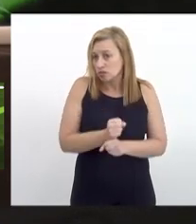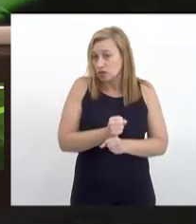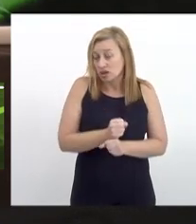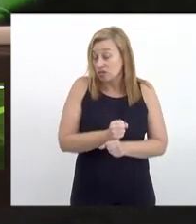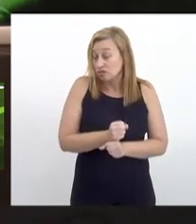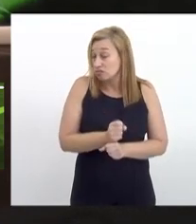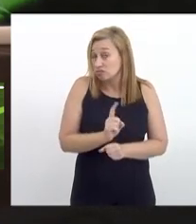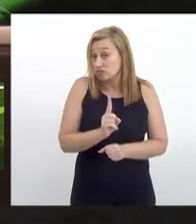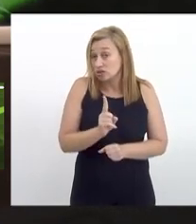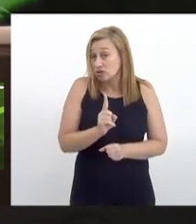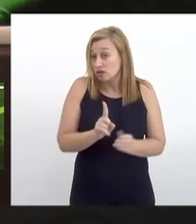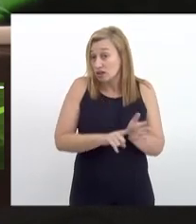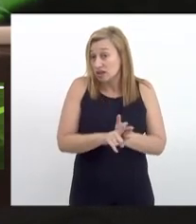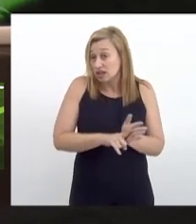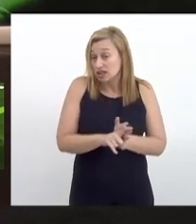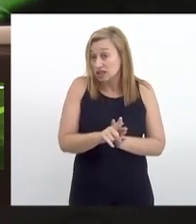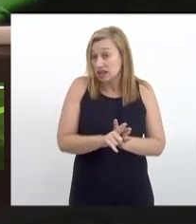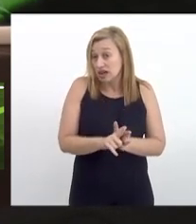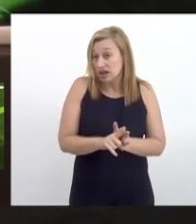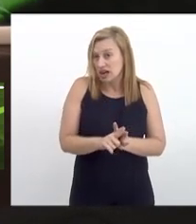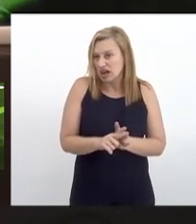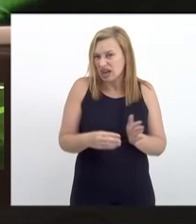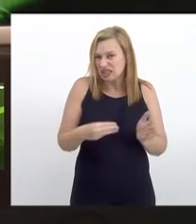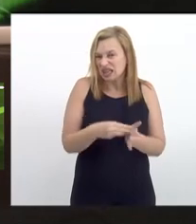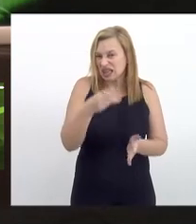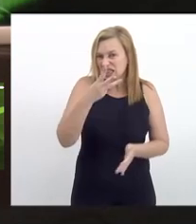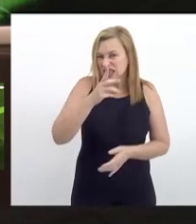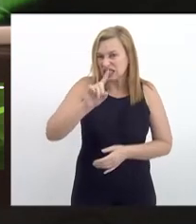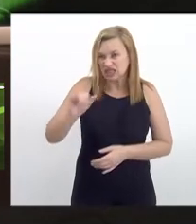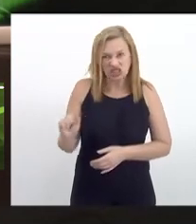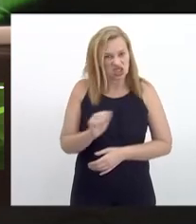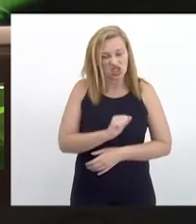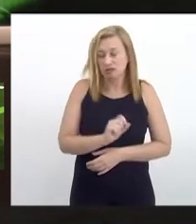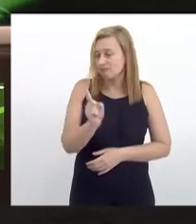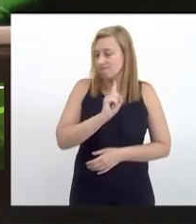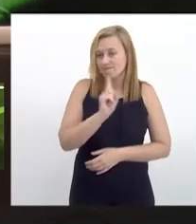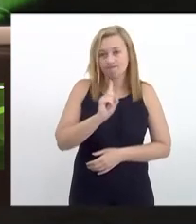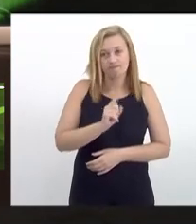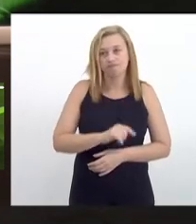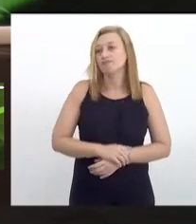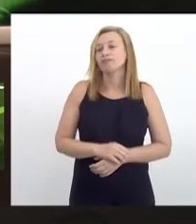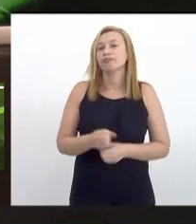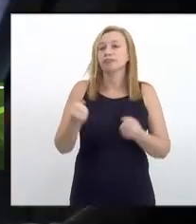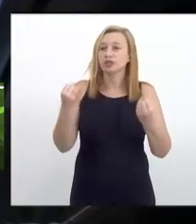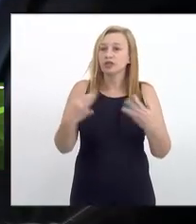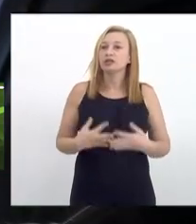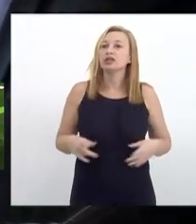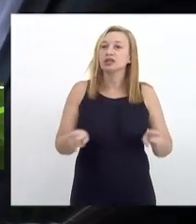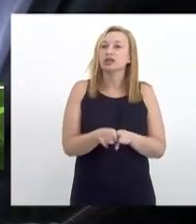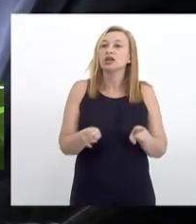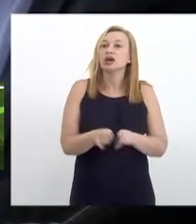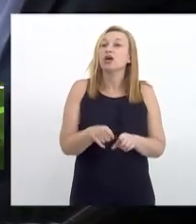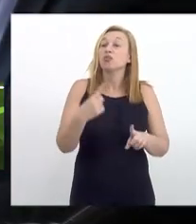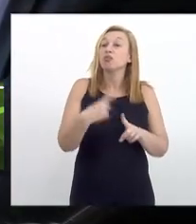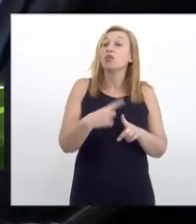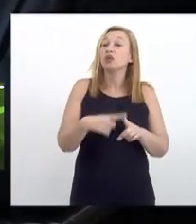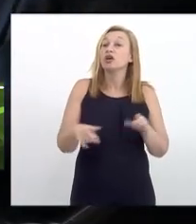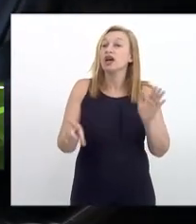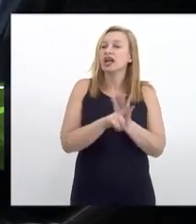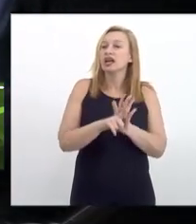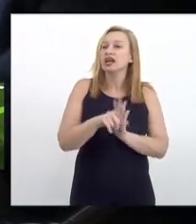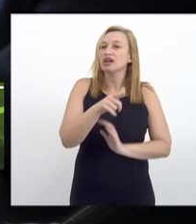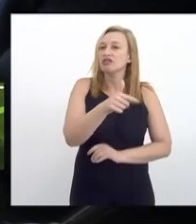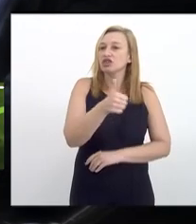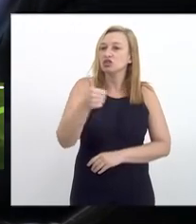vai analisar em 30 dias esquece entendeu esclarecendo também por que que a lei permitiu 21